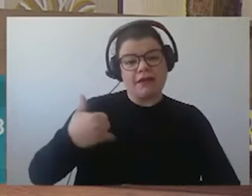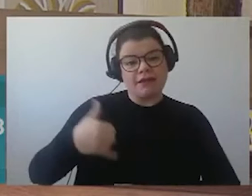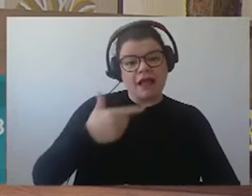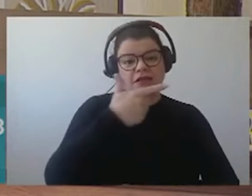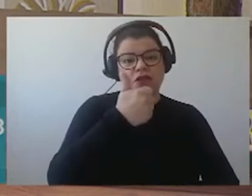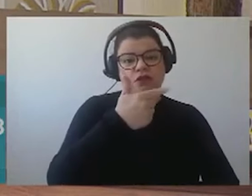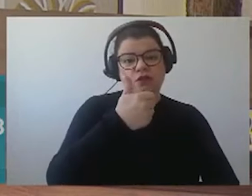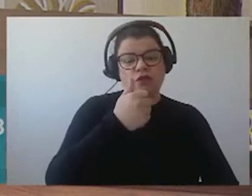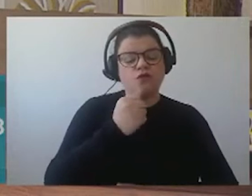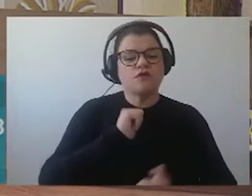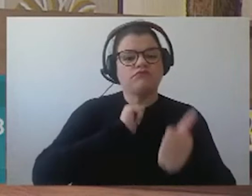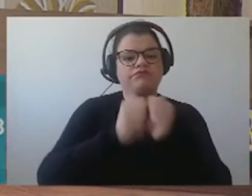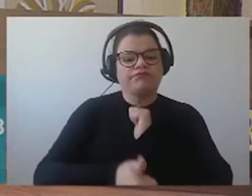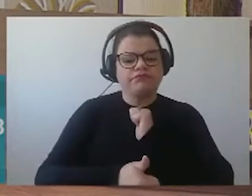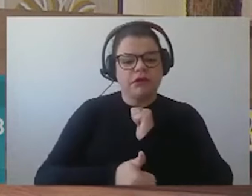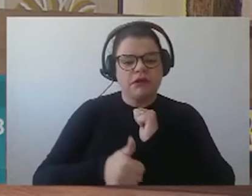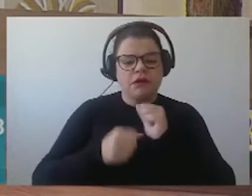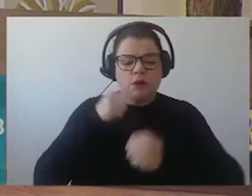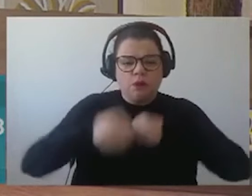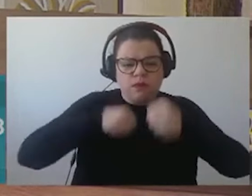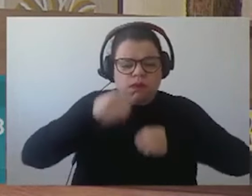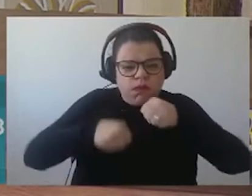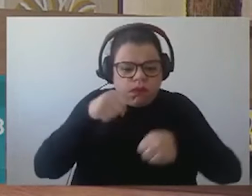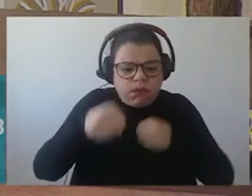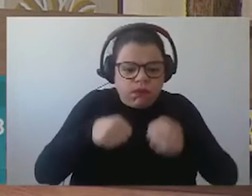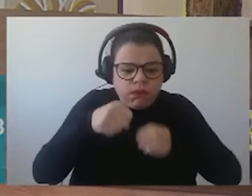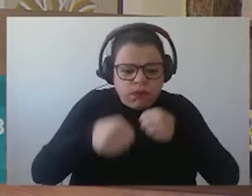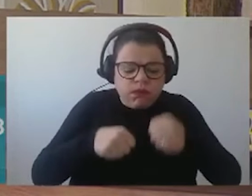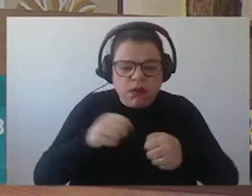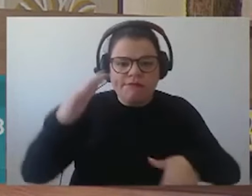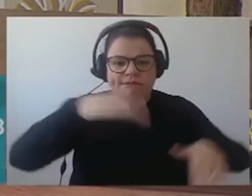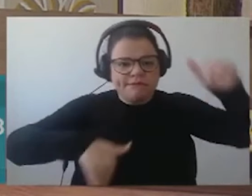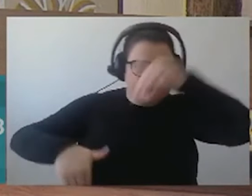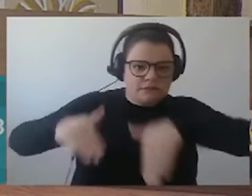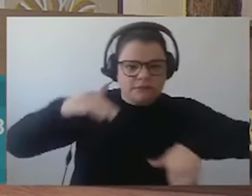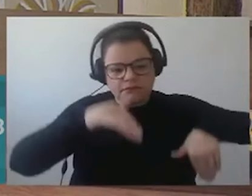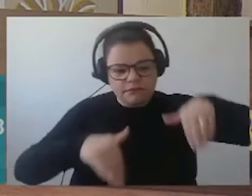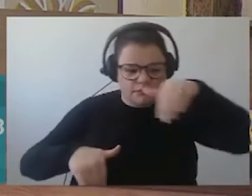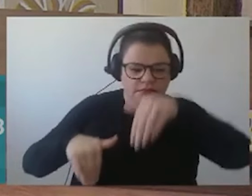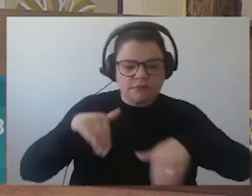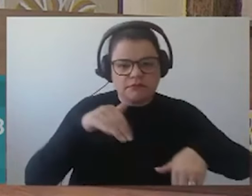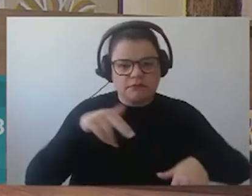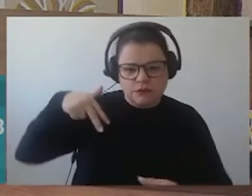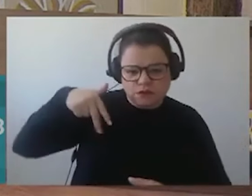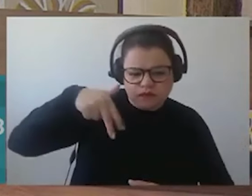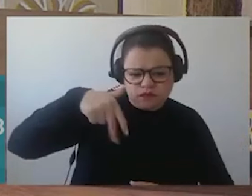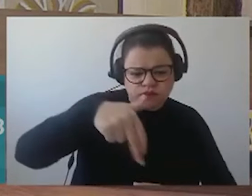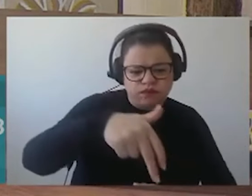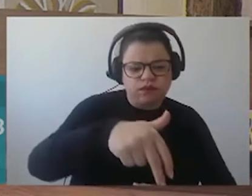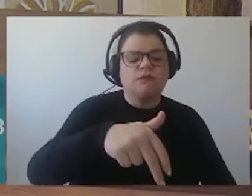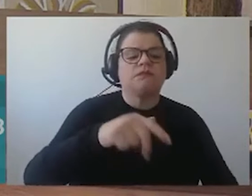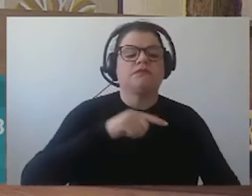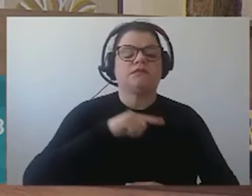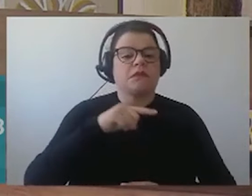triatlo. Os principais resultados do Cauê foram o primeiro lugar no American Triathlon Cup, South American